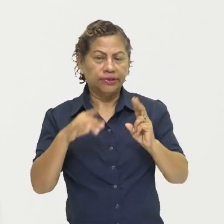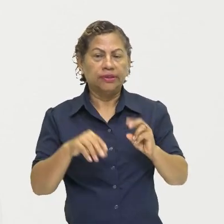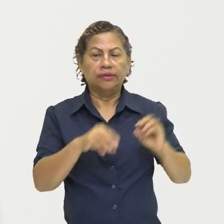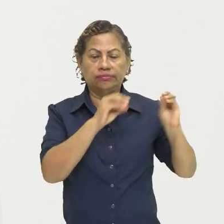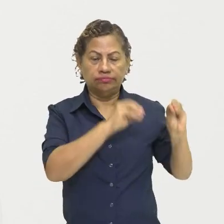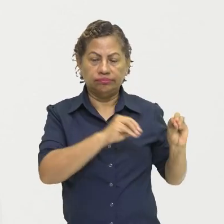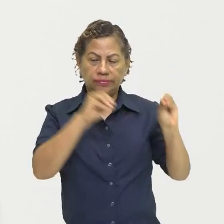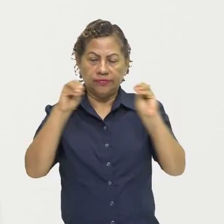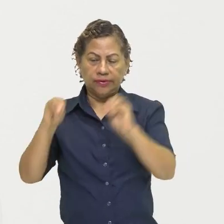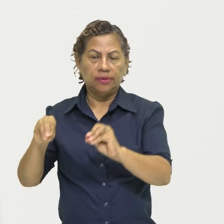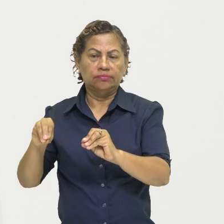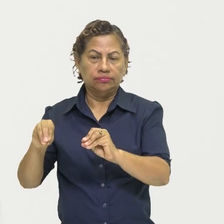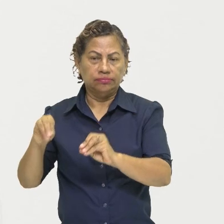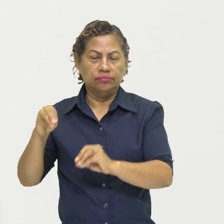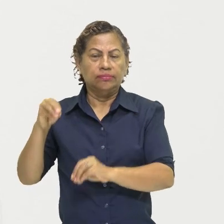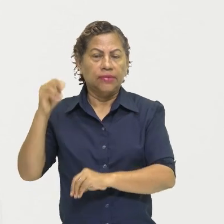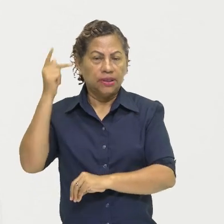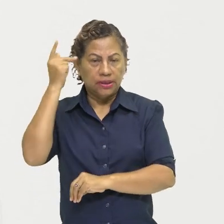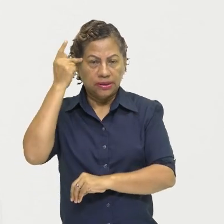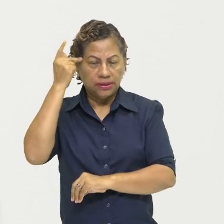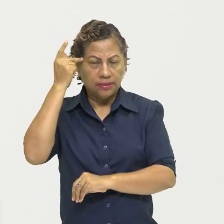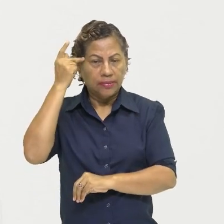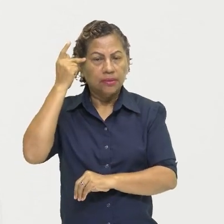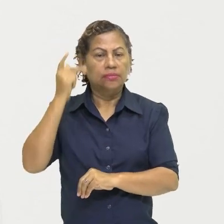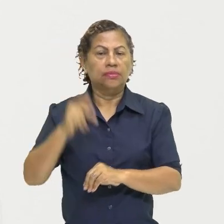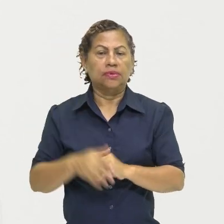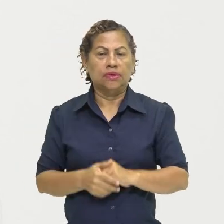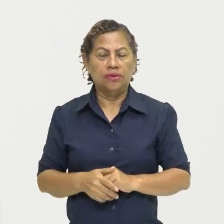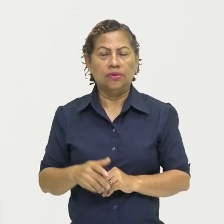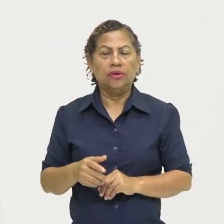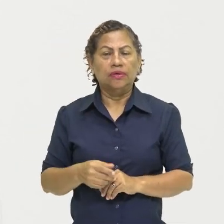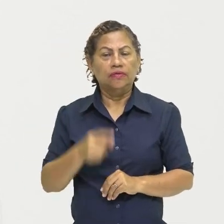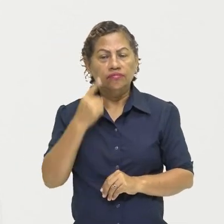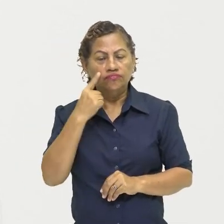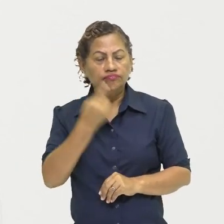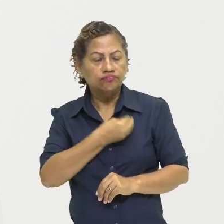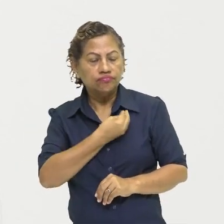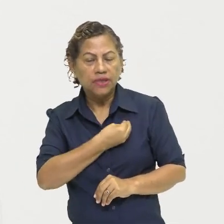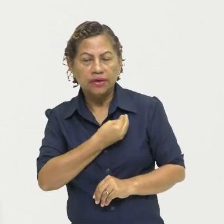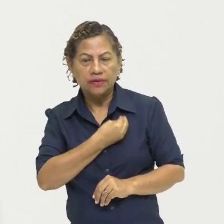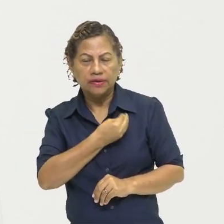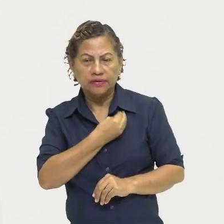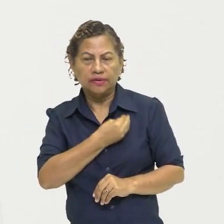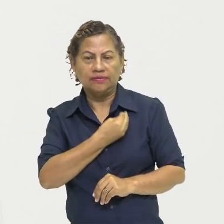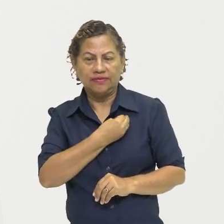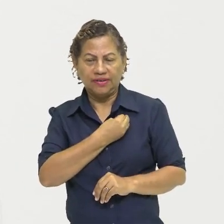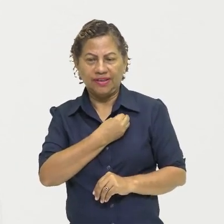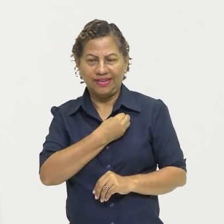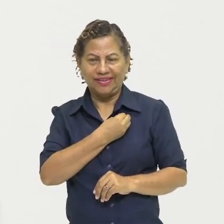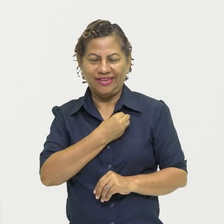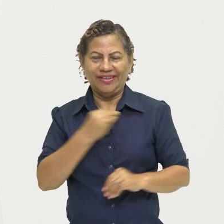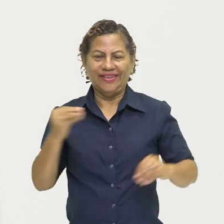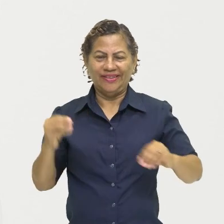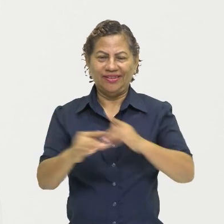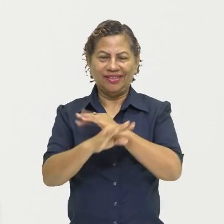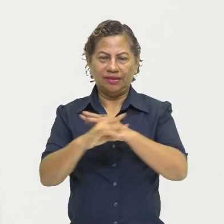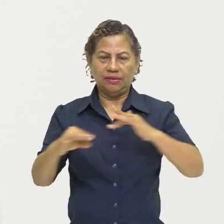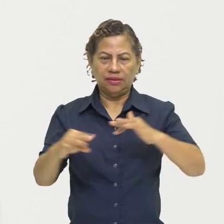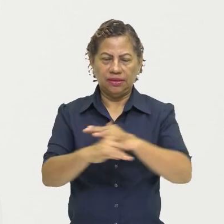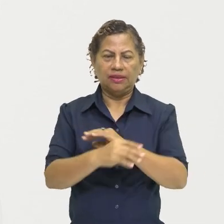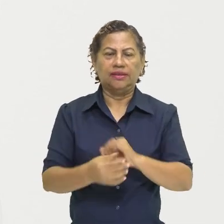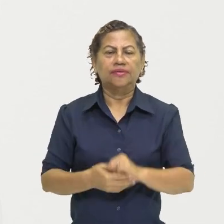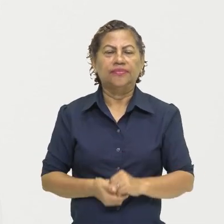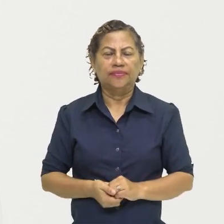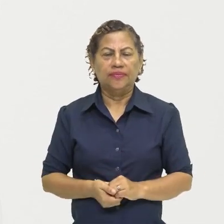amazônica e vai para São Paulo, que justamente vai retratar a vida urbana. E dessa forma pode-se dizer que a obra é uma